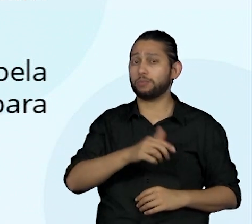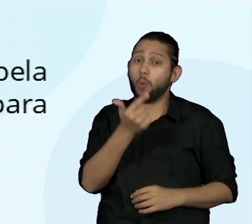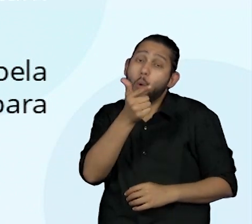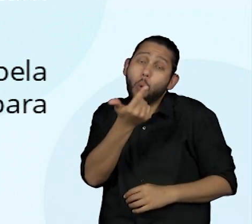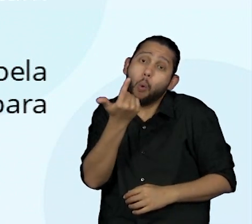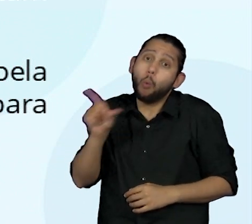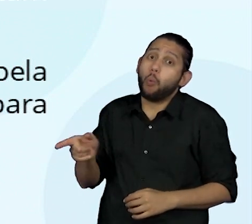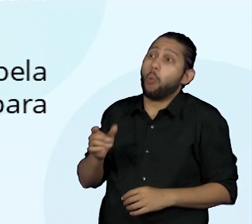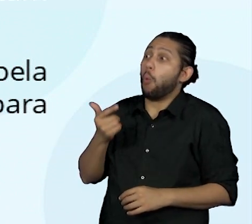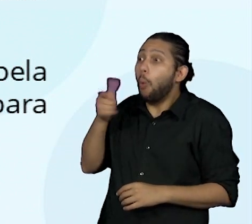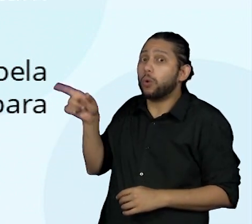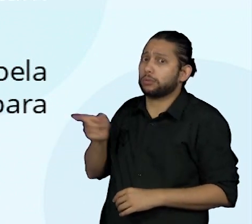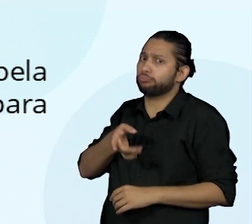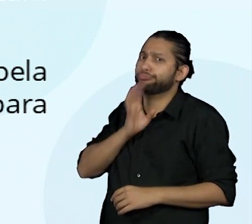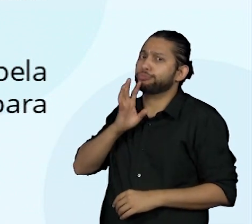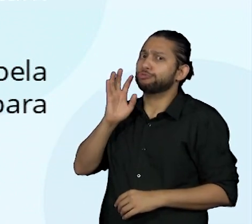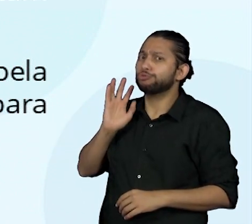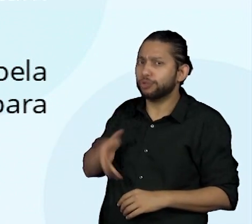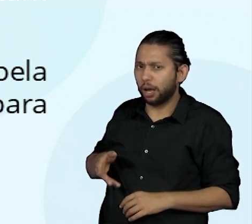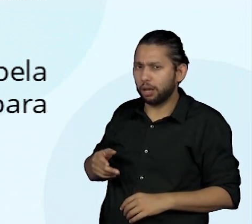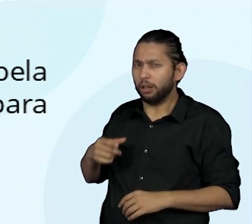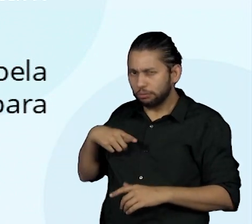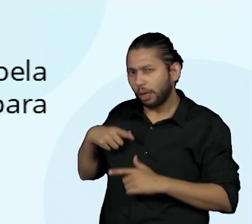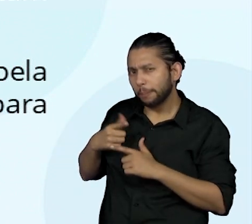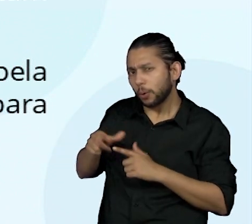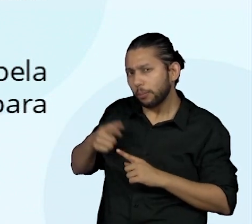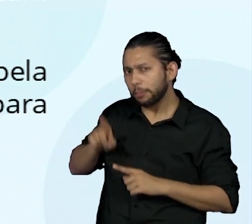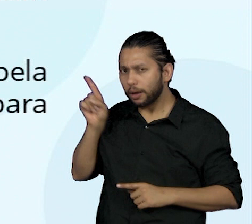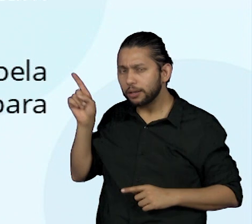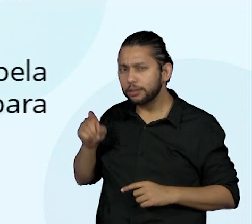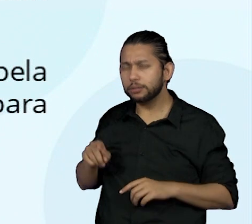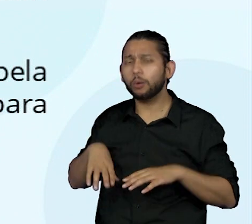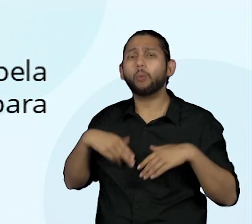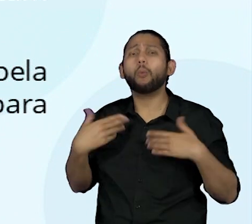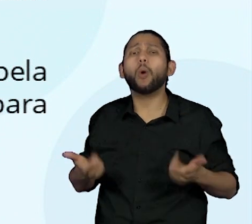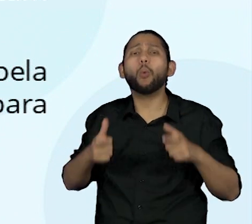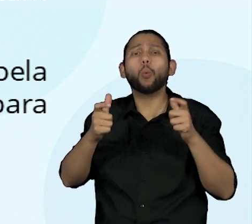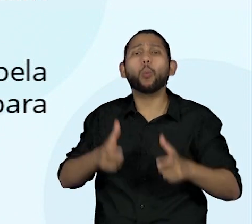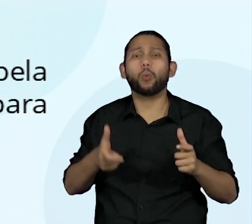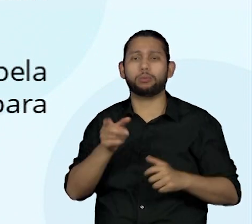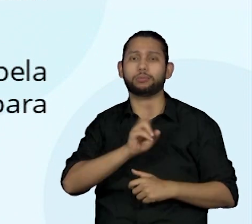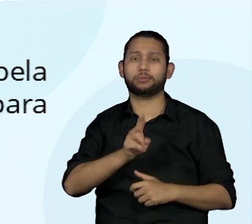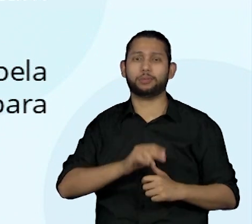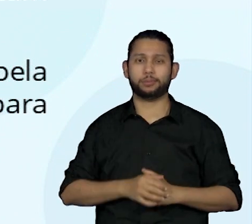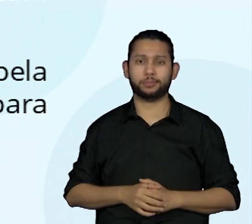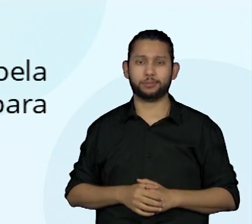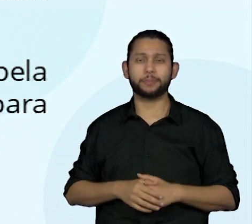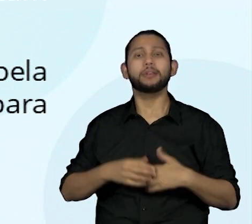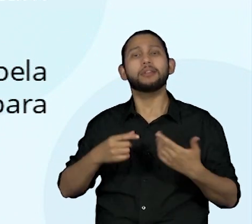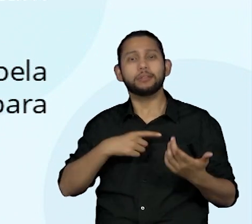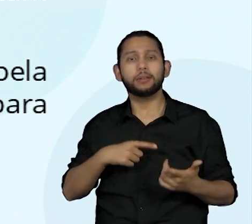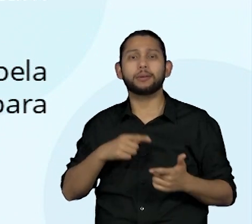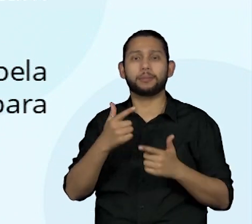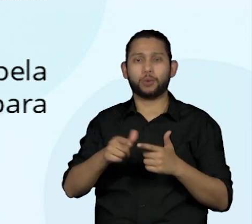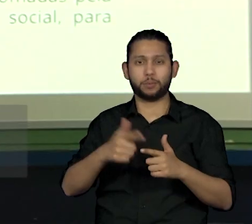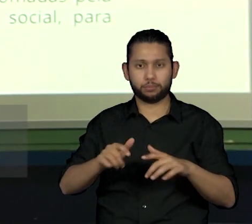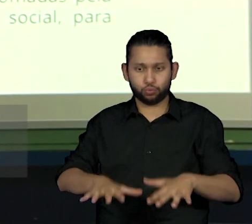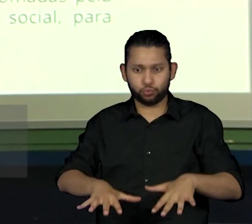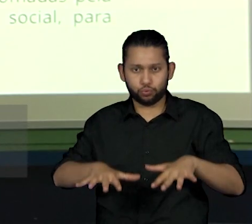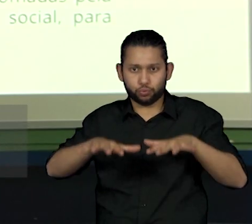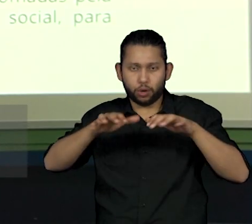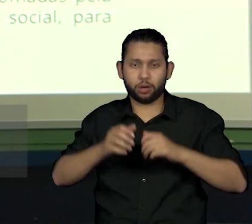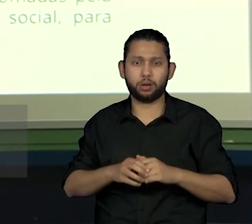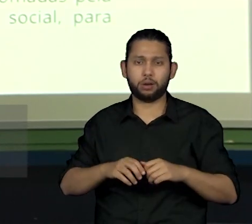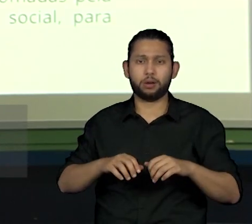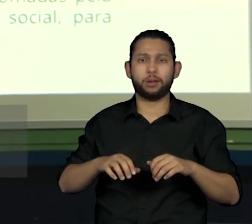área que você já viu ou ouviu falar que enfrenta esses problemas de riscos no Brasil? De enchentes, de inundações, de